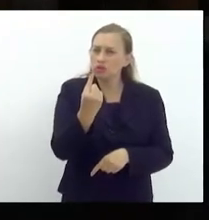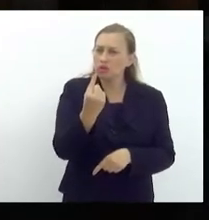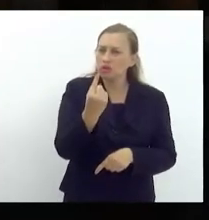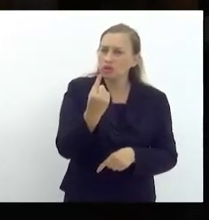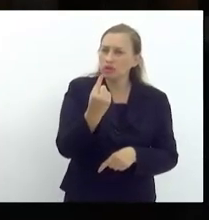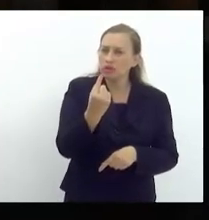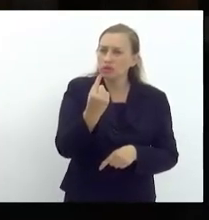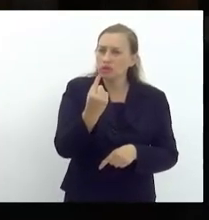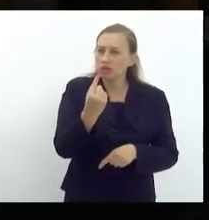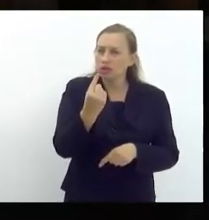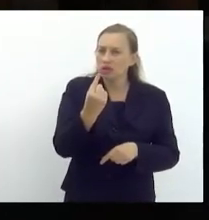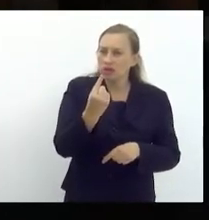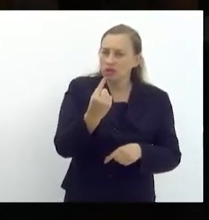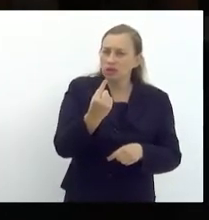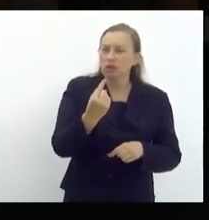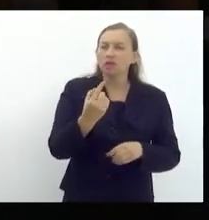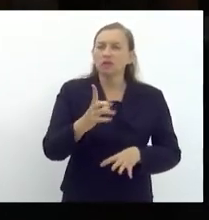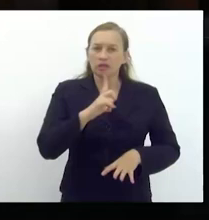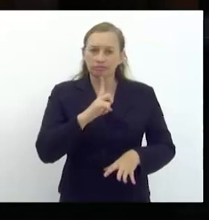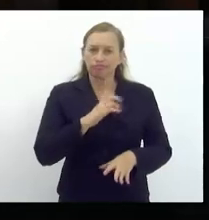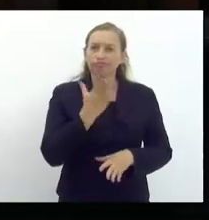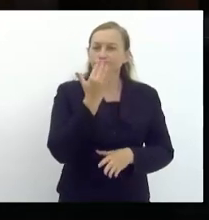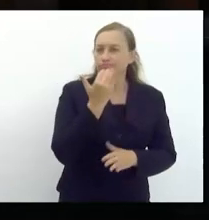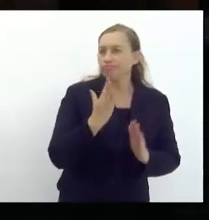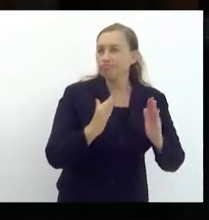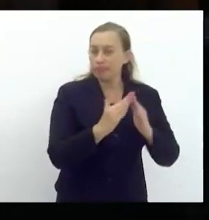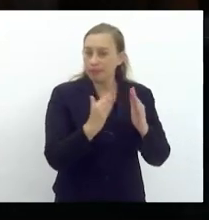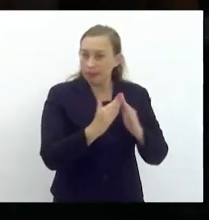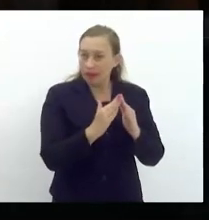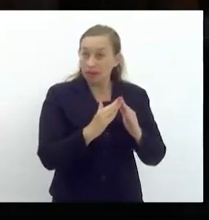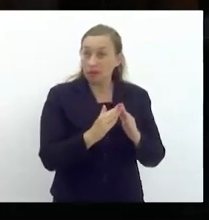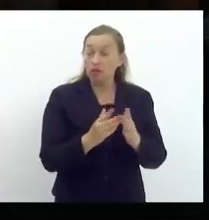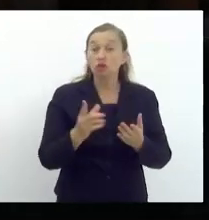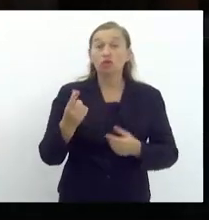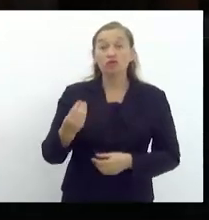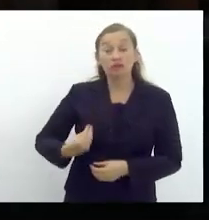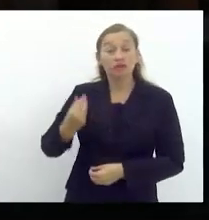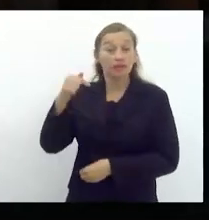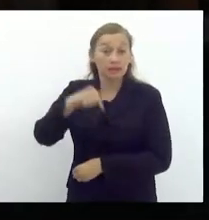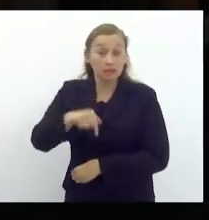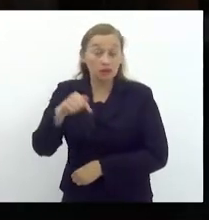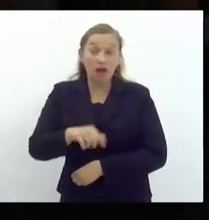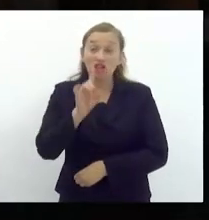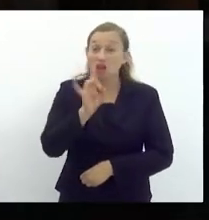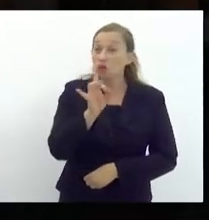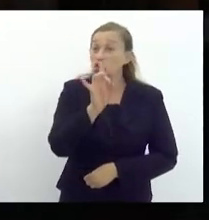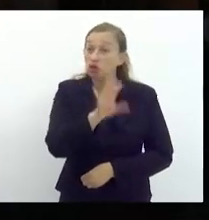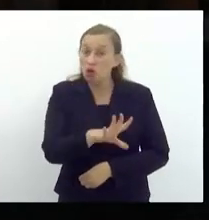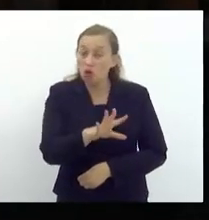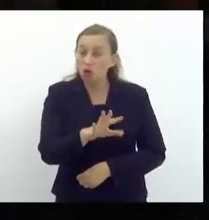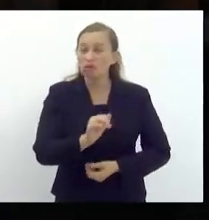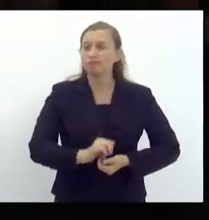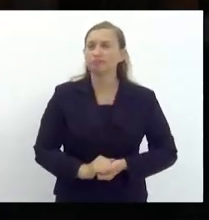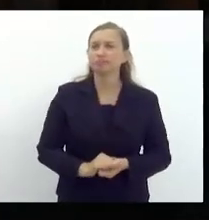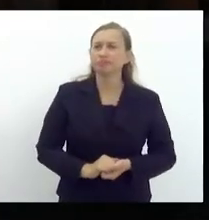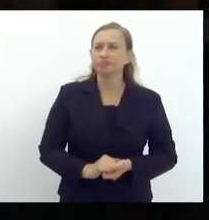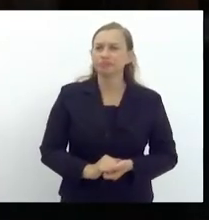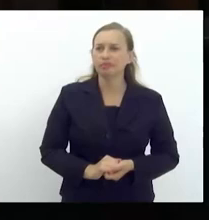inclusive comida na mesa Então o que eu tô trazendo aqui é não só uma